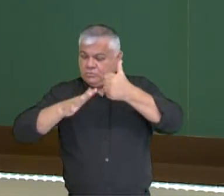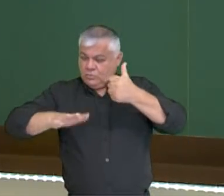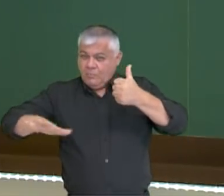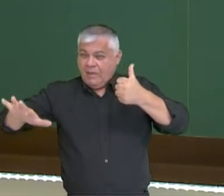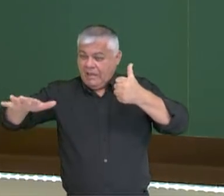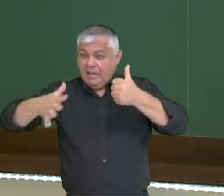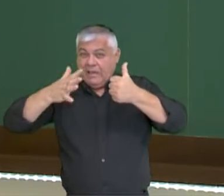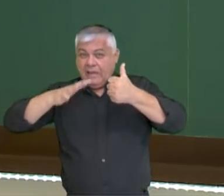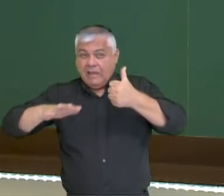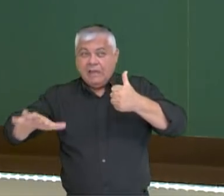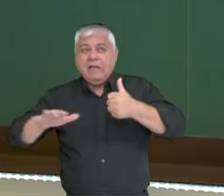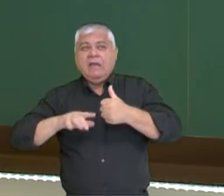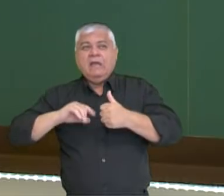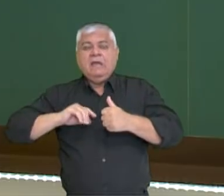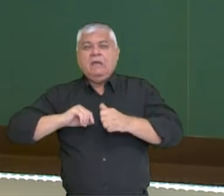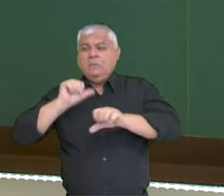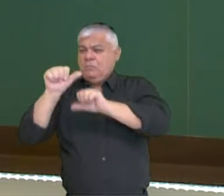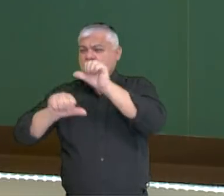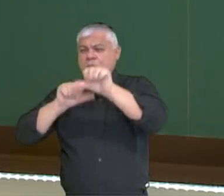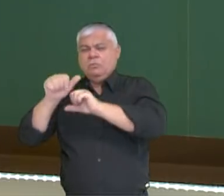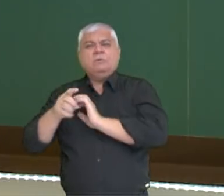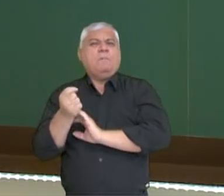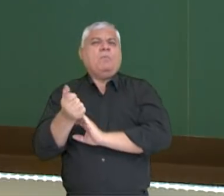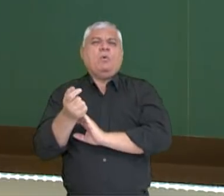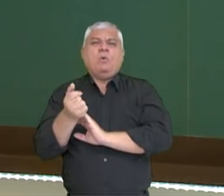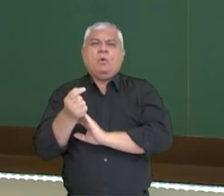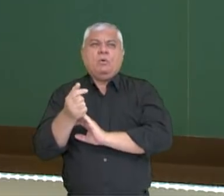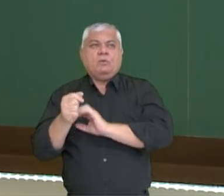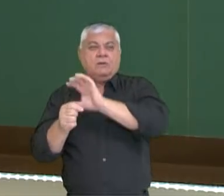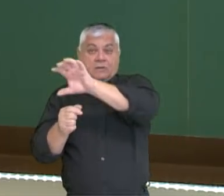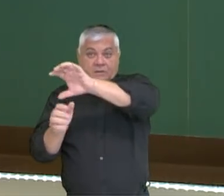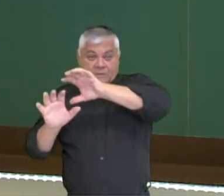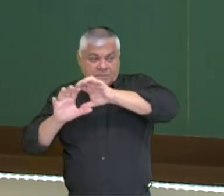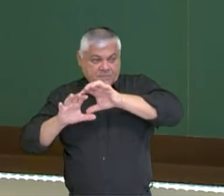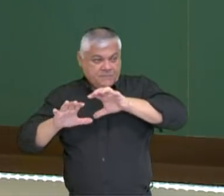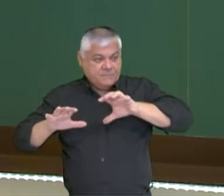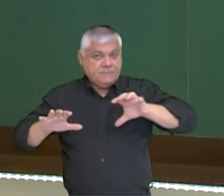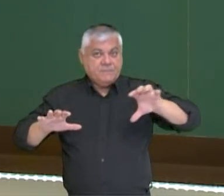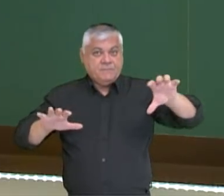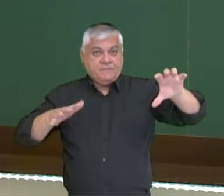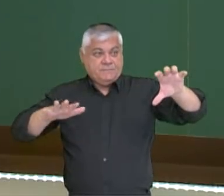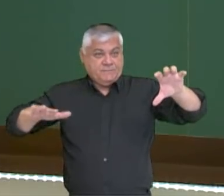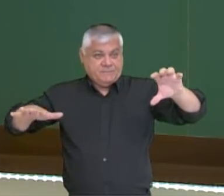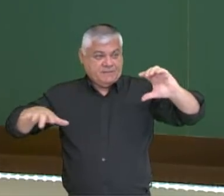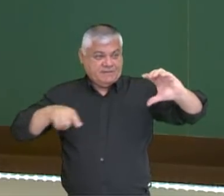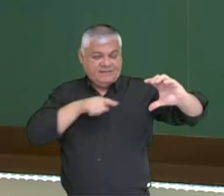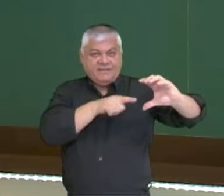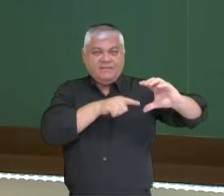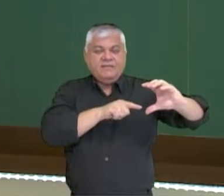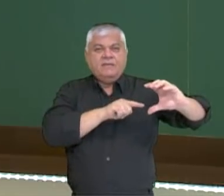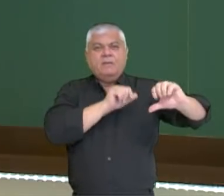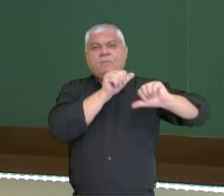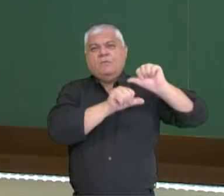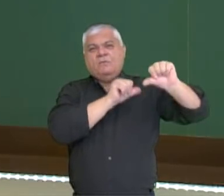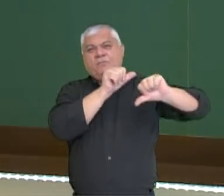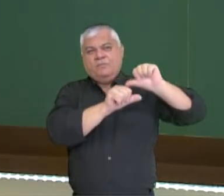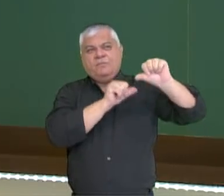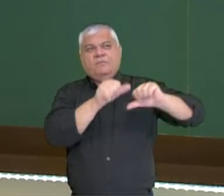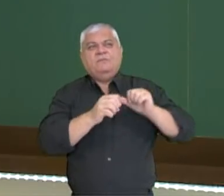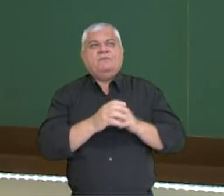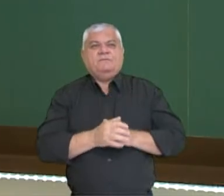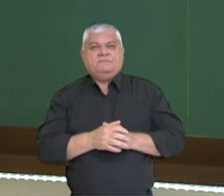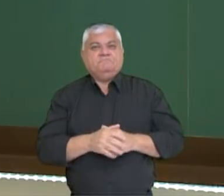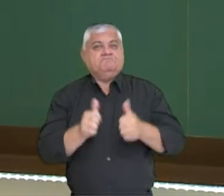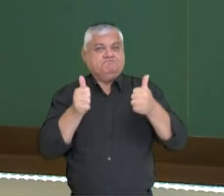ou oceano e grande variação de temperatura em áreas que estão mais distantes do oceano, por exemplo, certo?